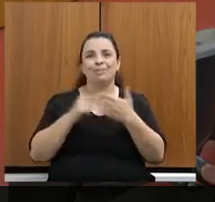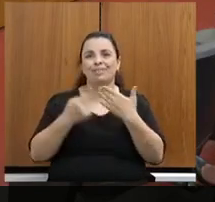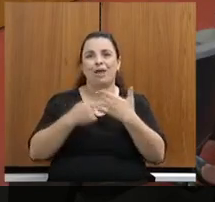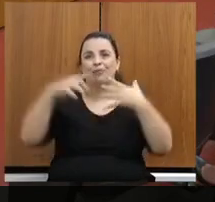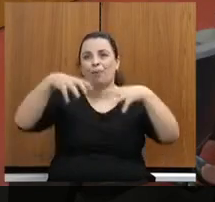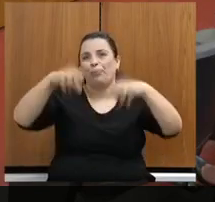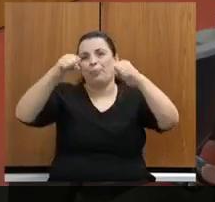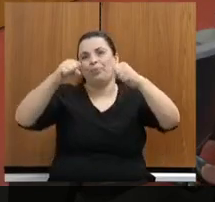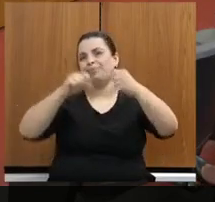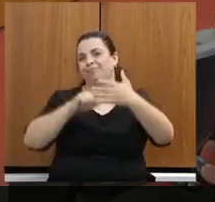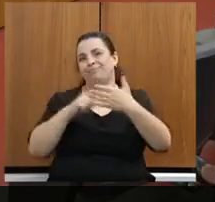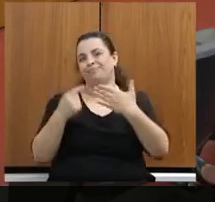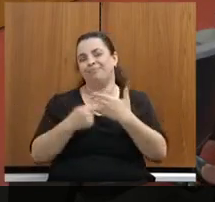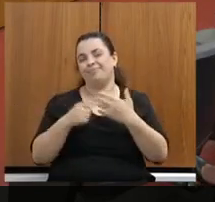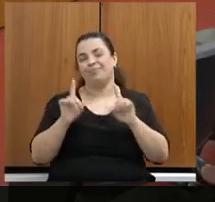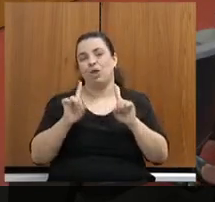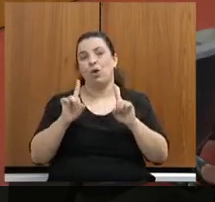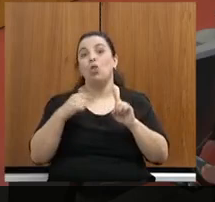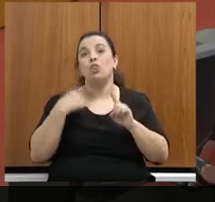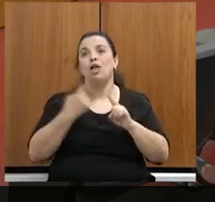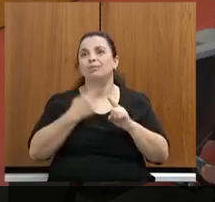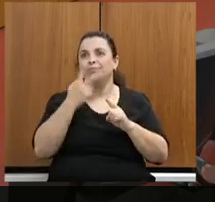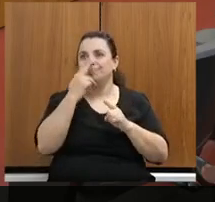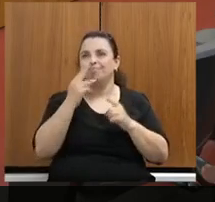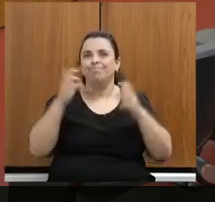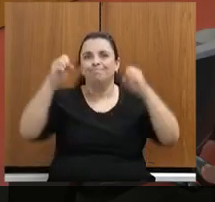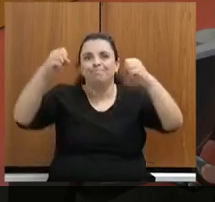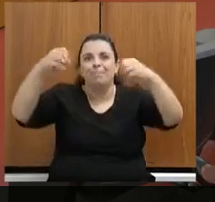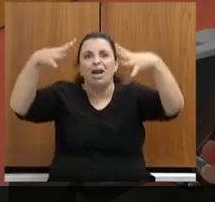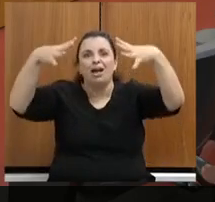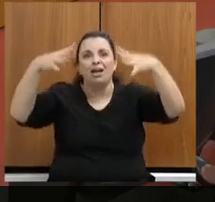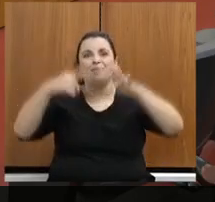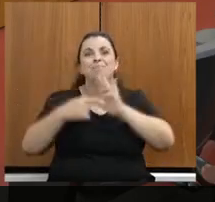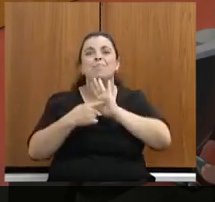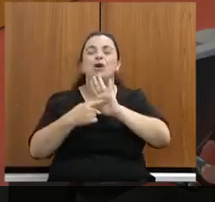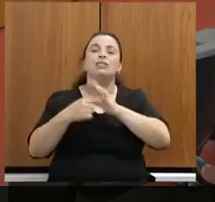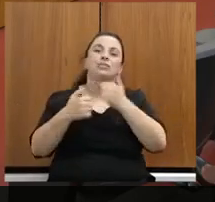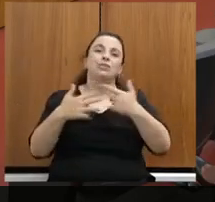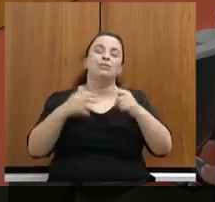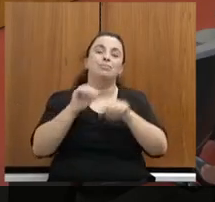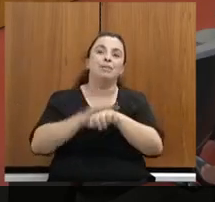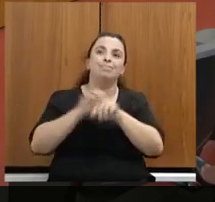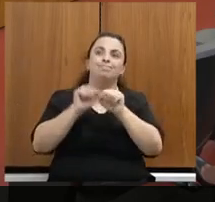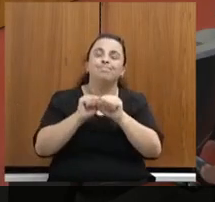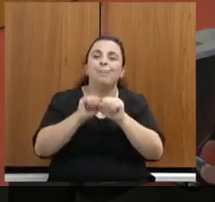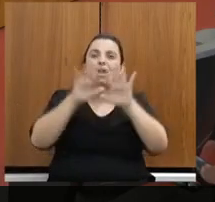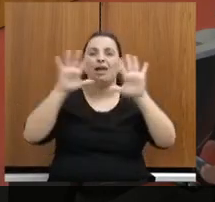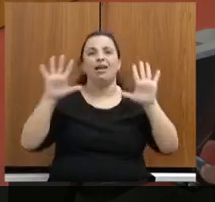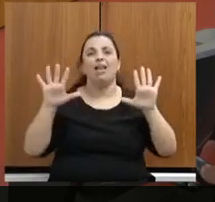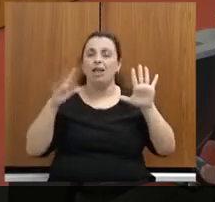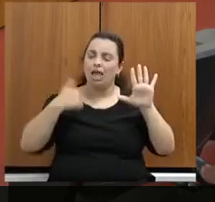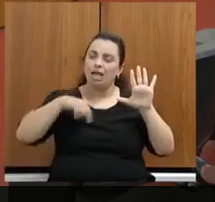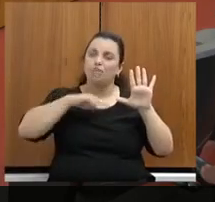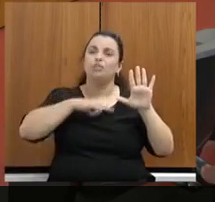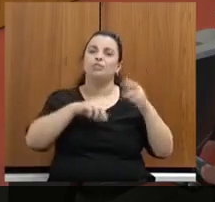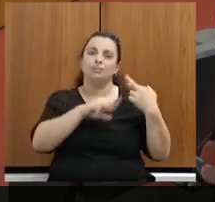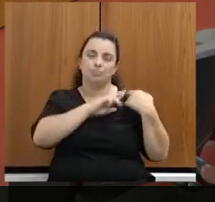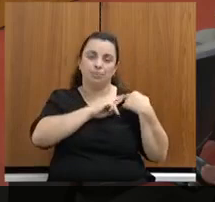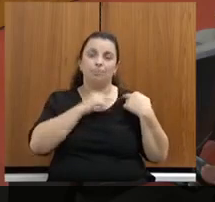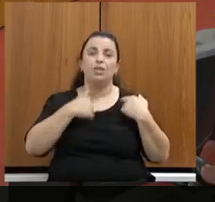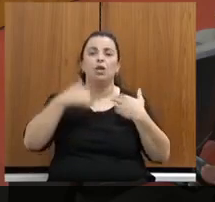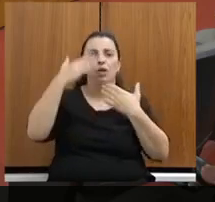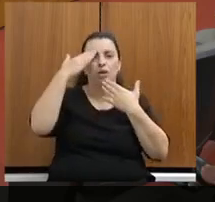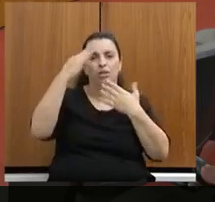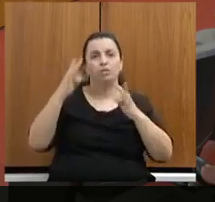alguns pessimistas nós acendemos luzes né Isso é que cabe a nós fazer tão quero agradecer a todos os parlamentares